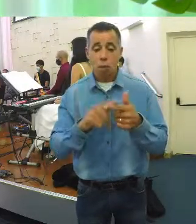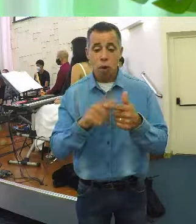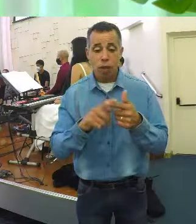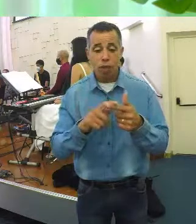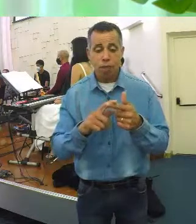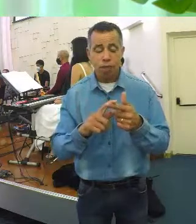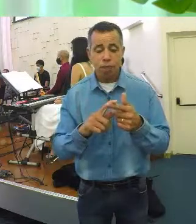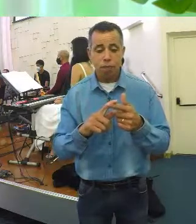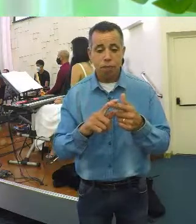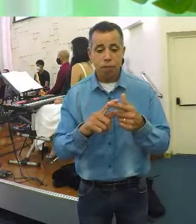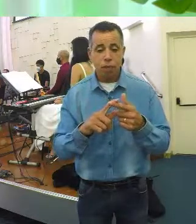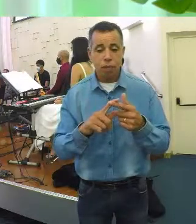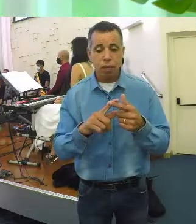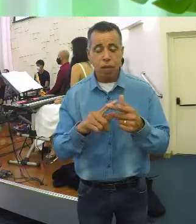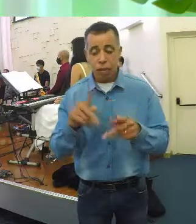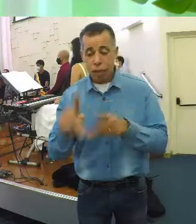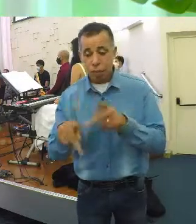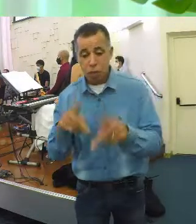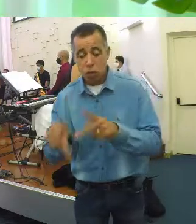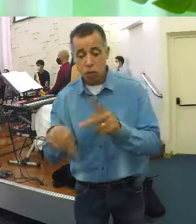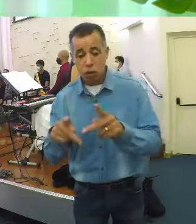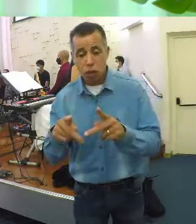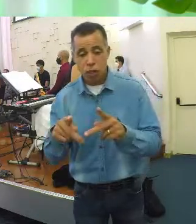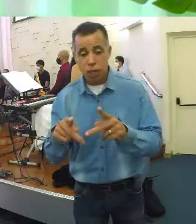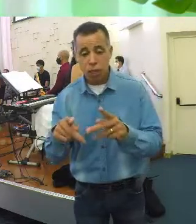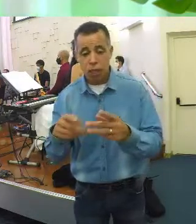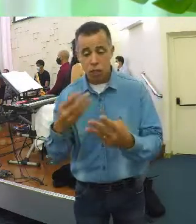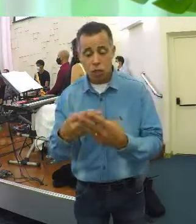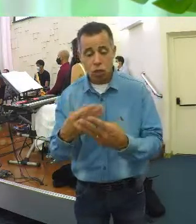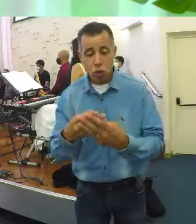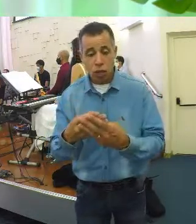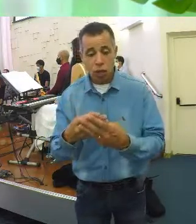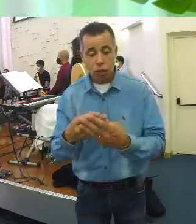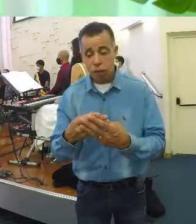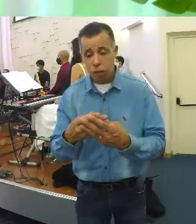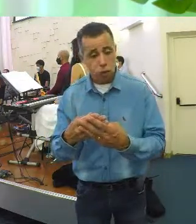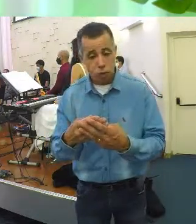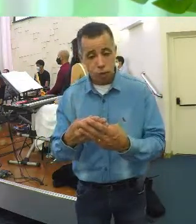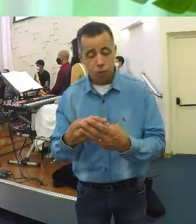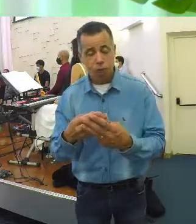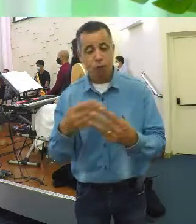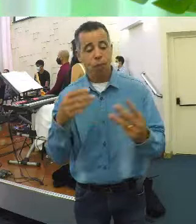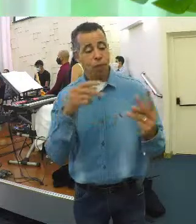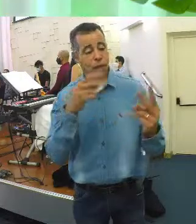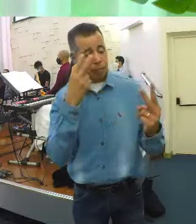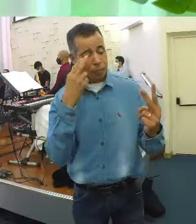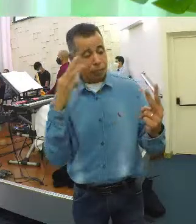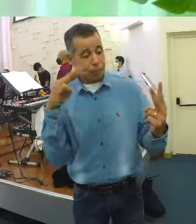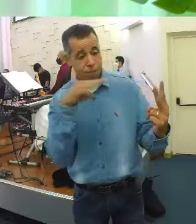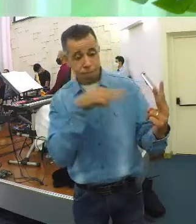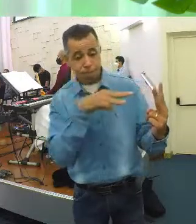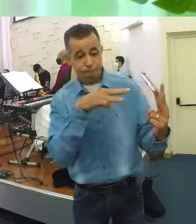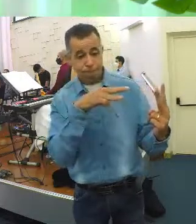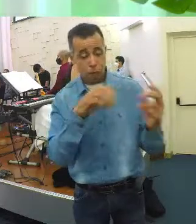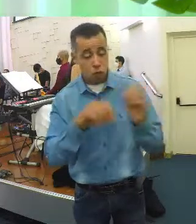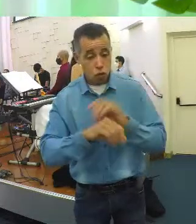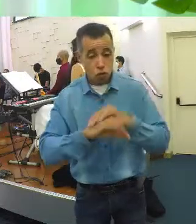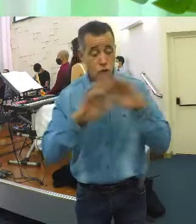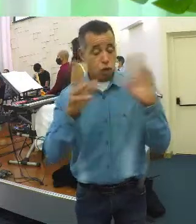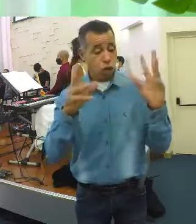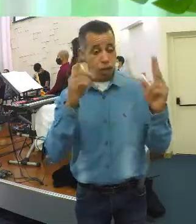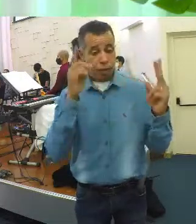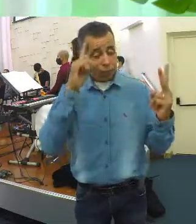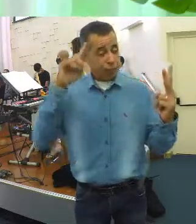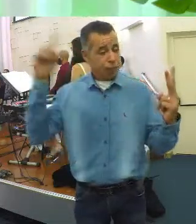regozijaram-se. Regozijo é a alegria da alegria, e estavam dando glória a Deus e crendo os destinados para a